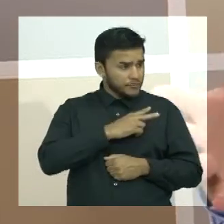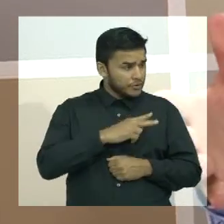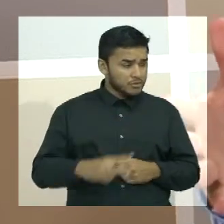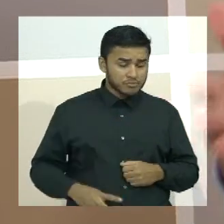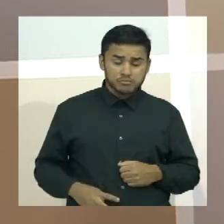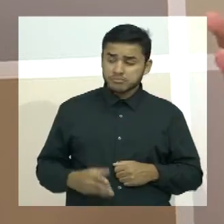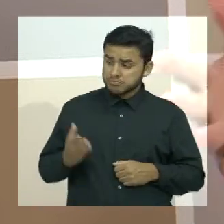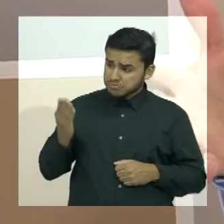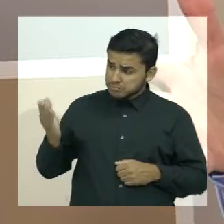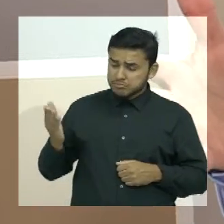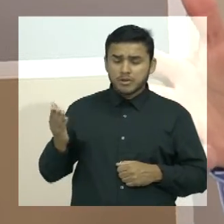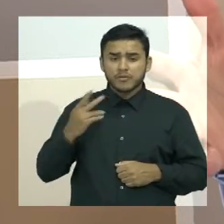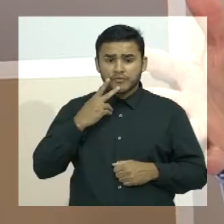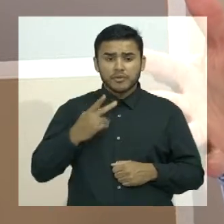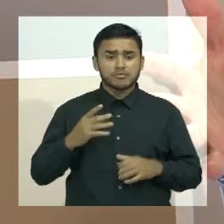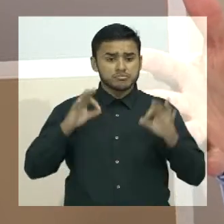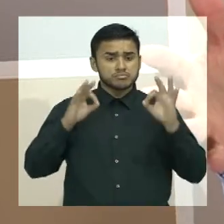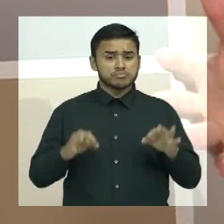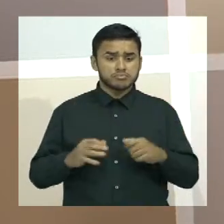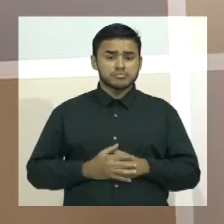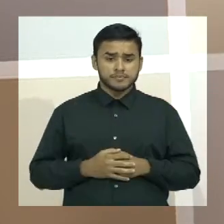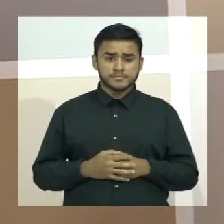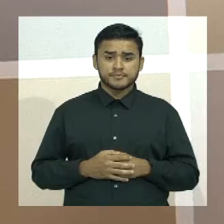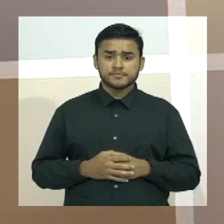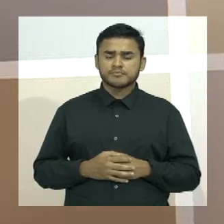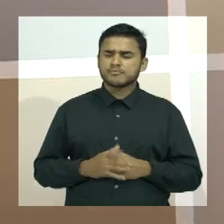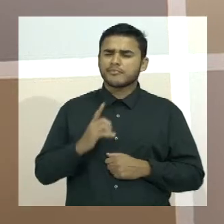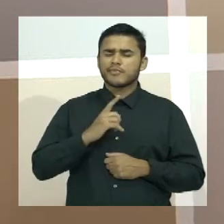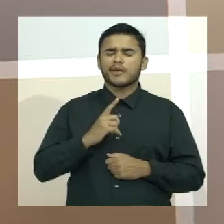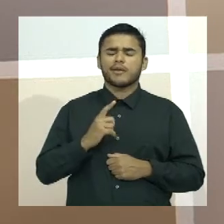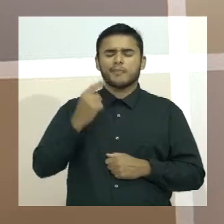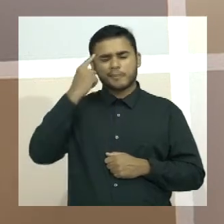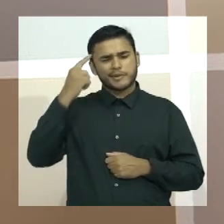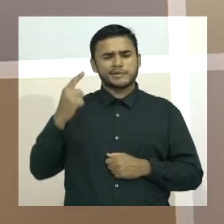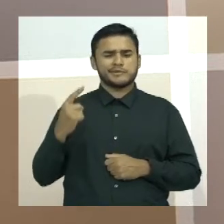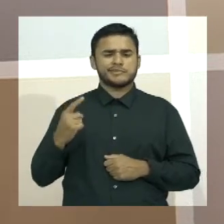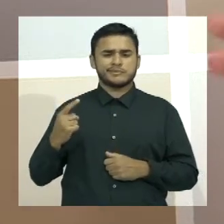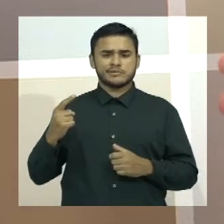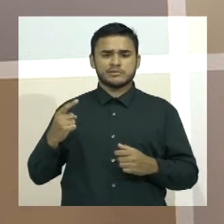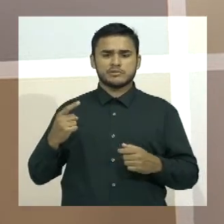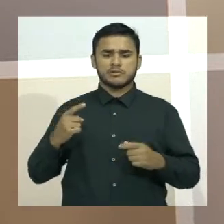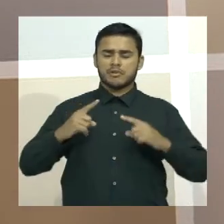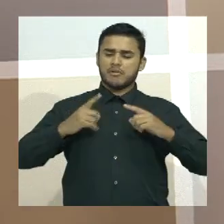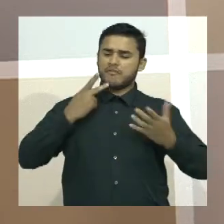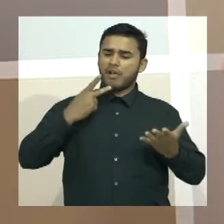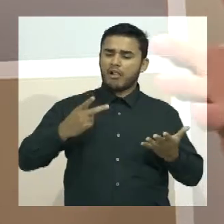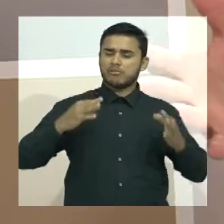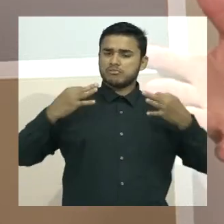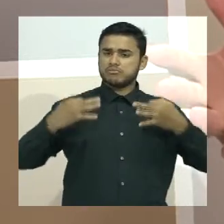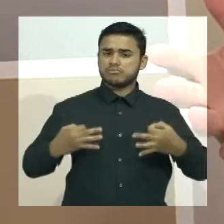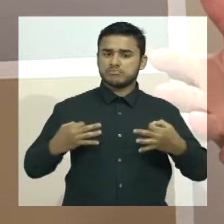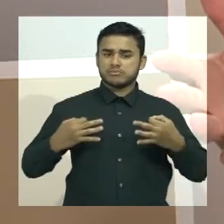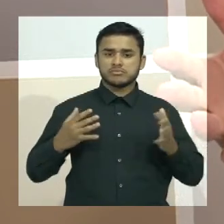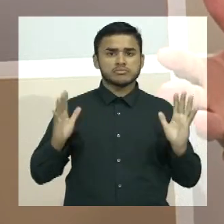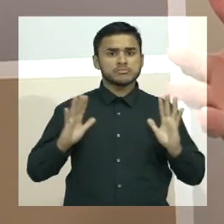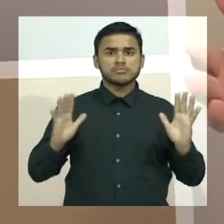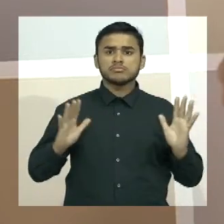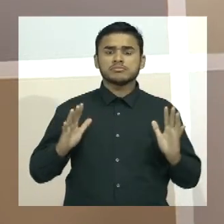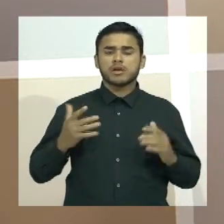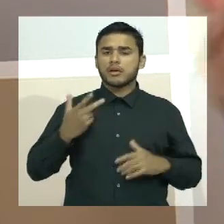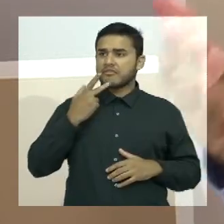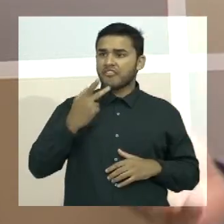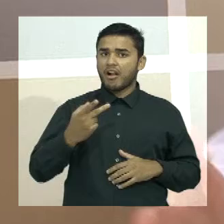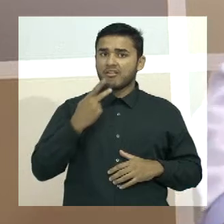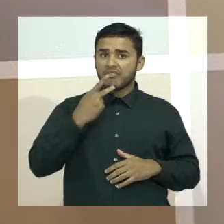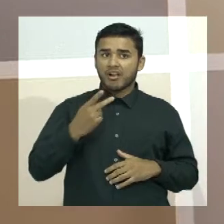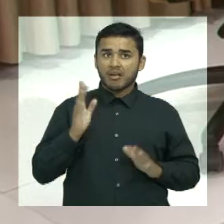precisam ser ditas. Alguém tem que falar isso, sabe? Essa política, essa ideia do politicamente correto, eu acho que chega, sabe? A gente